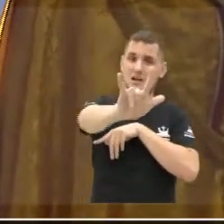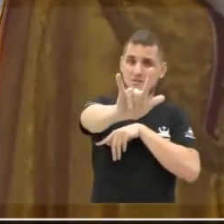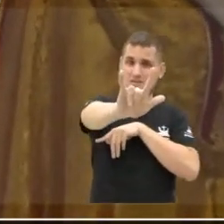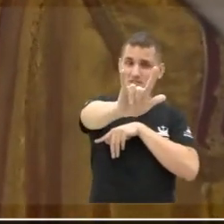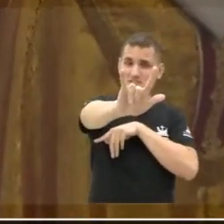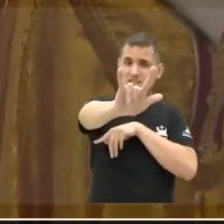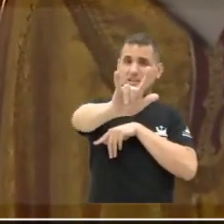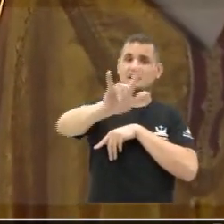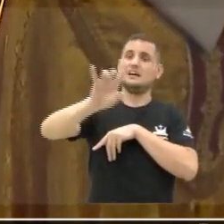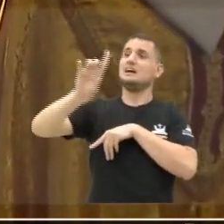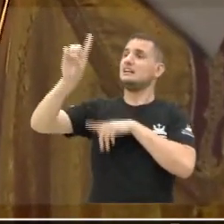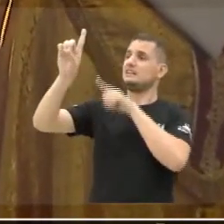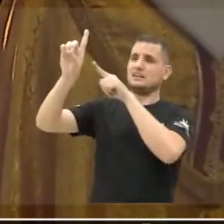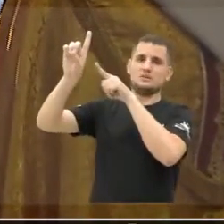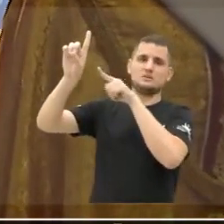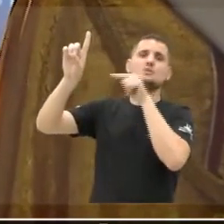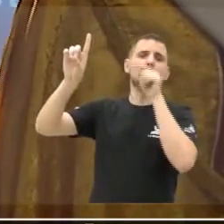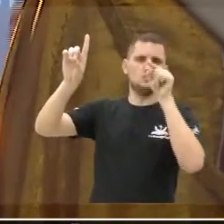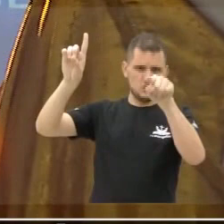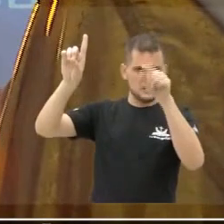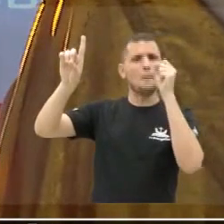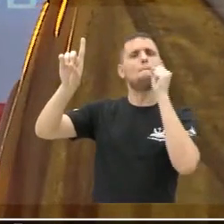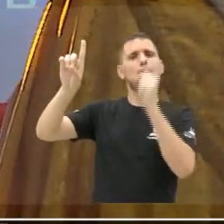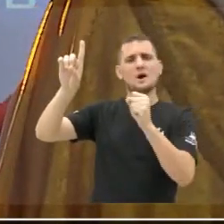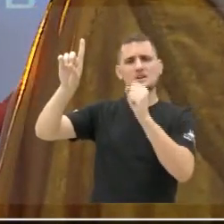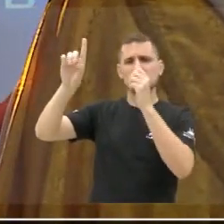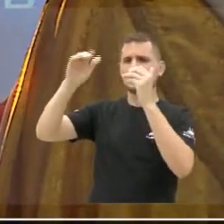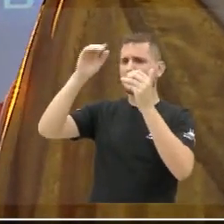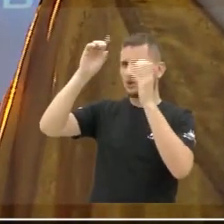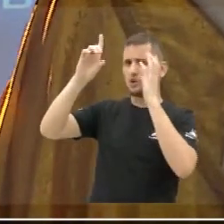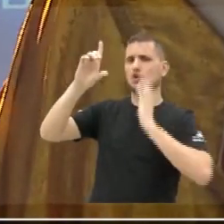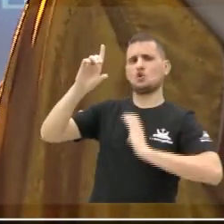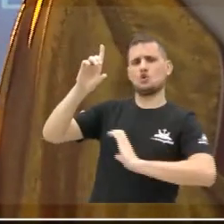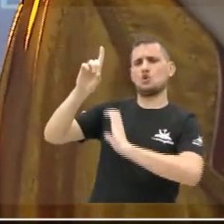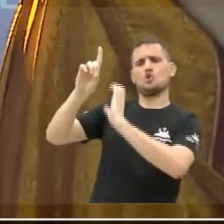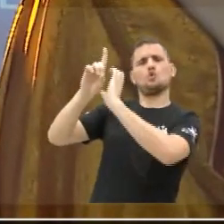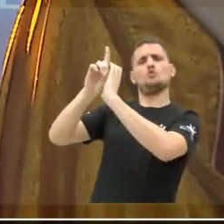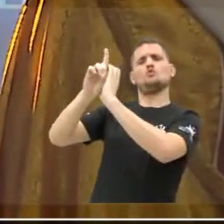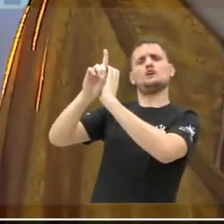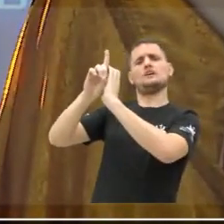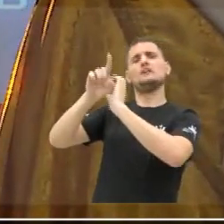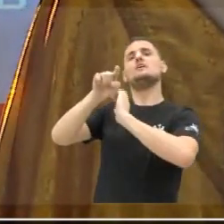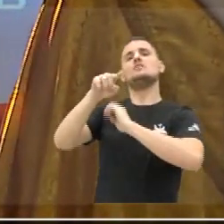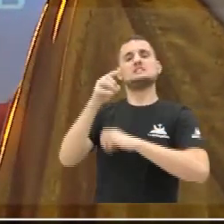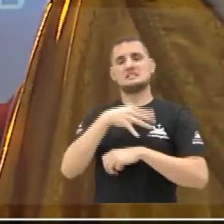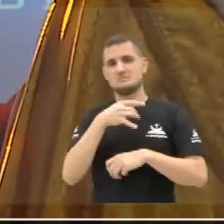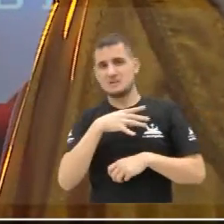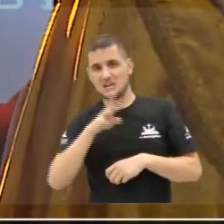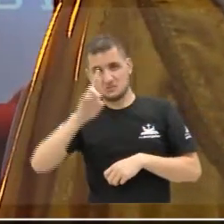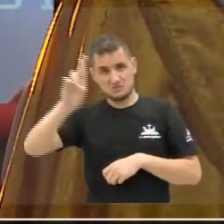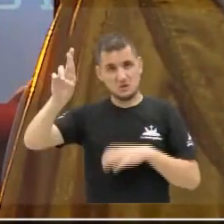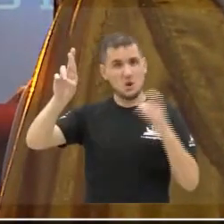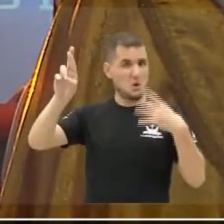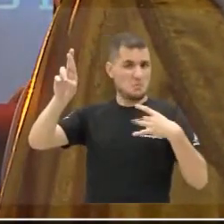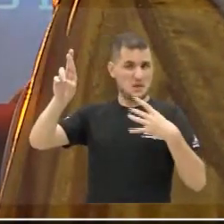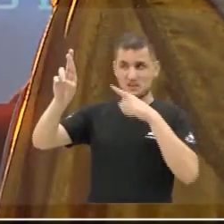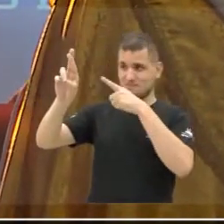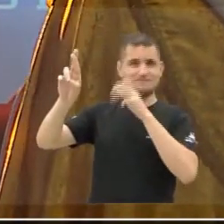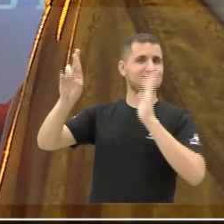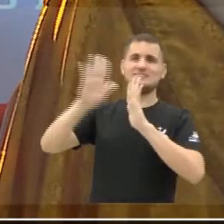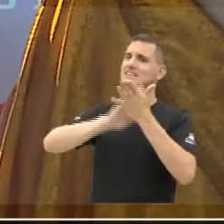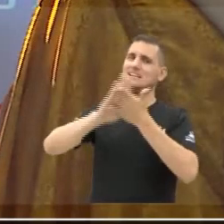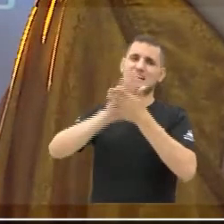pessoa que você não pode confiar, mas é o próprio Senhor. Confia, não tenhas medo do Senhor, porque Ele só